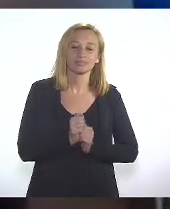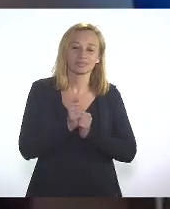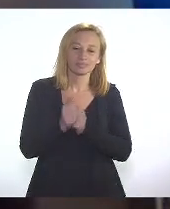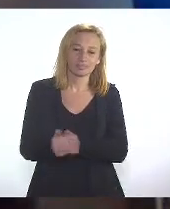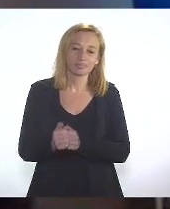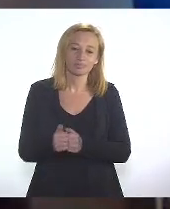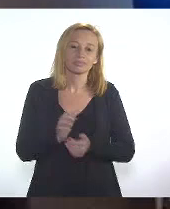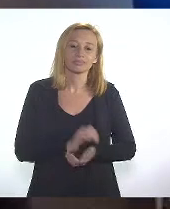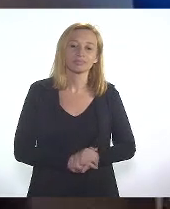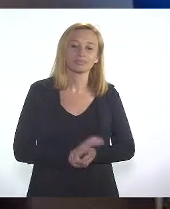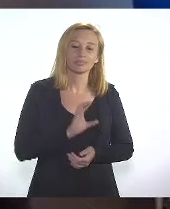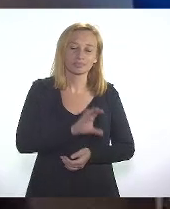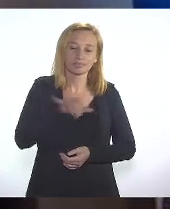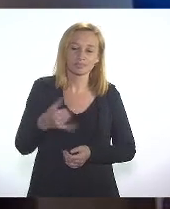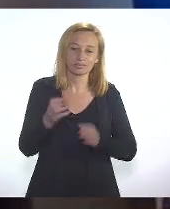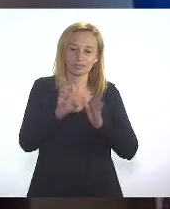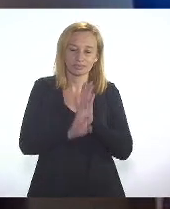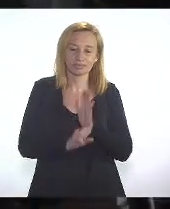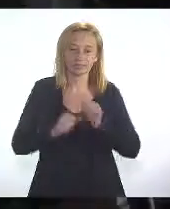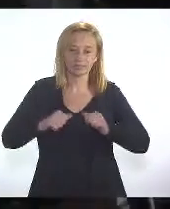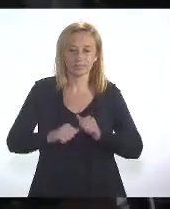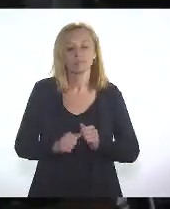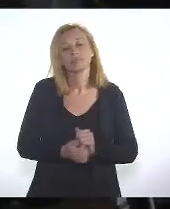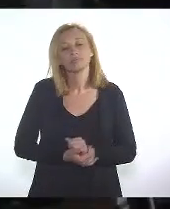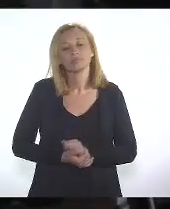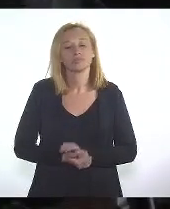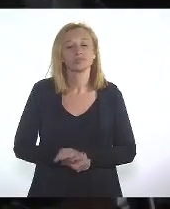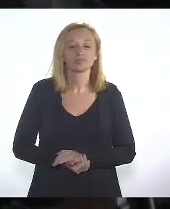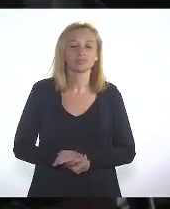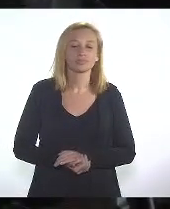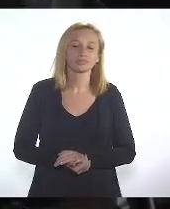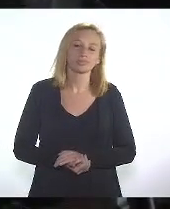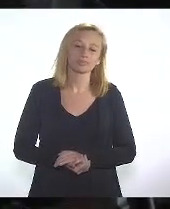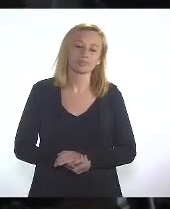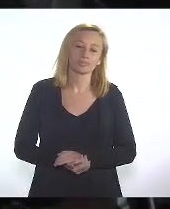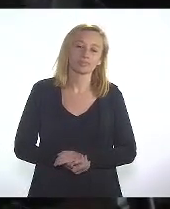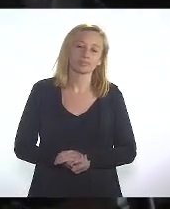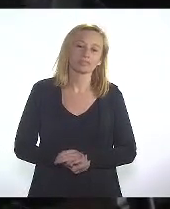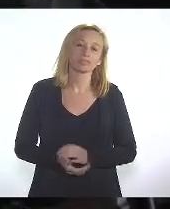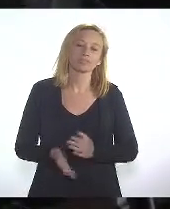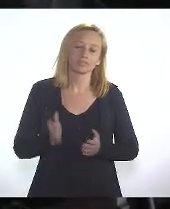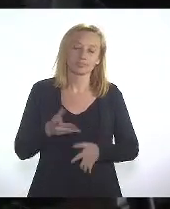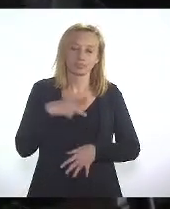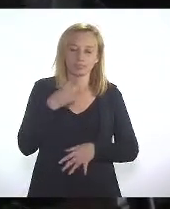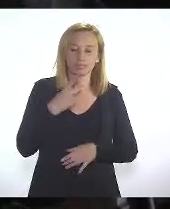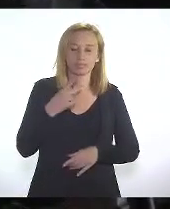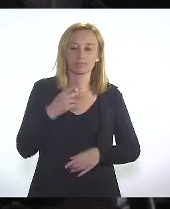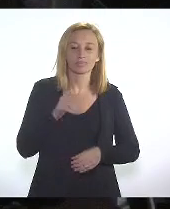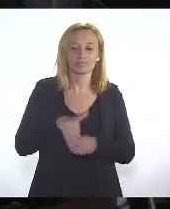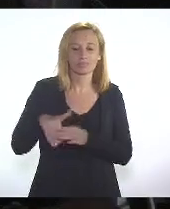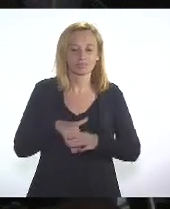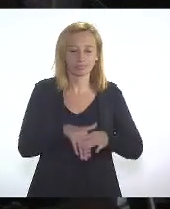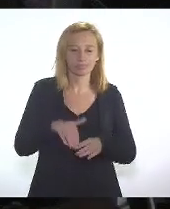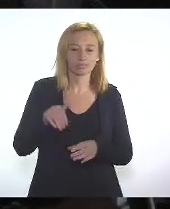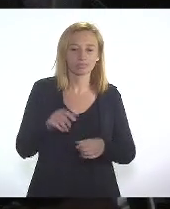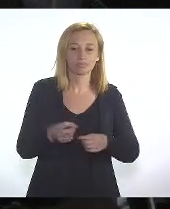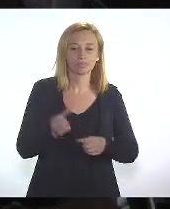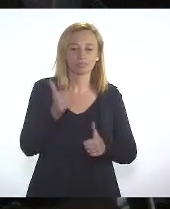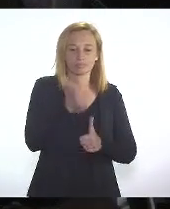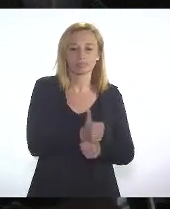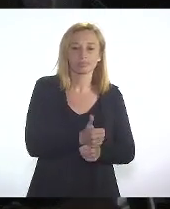favorável com a emenda do CCJ. Com os pareceres emitidos, em votação, o